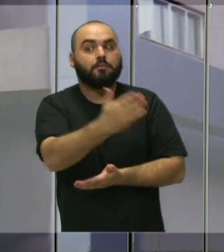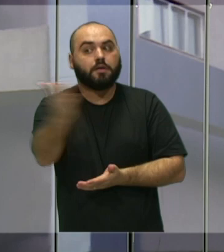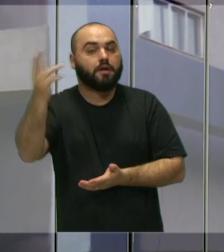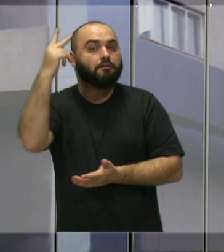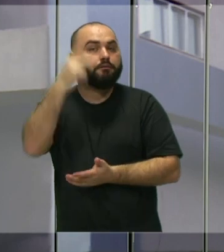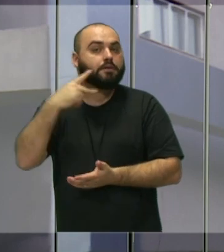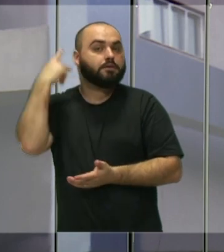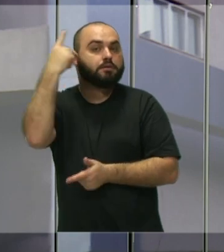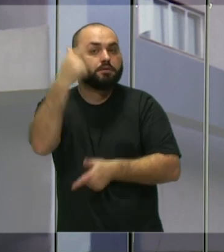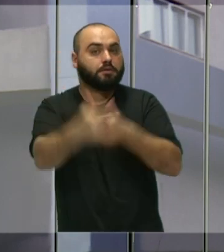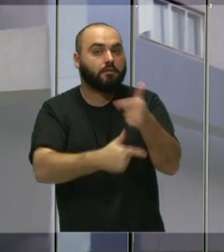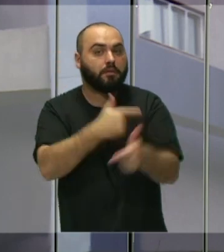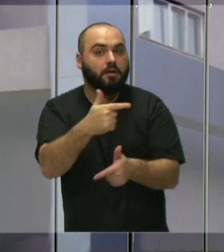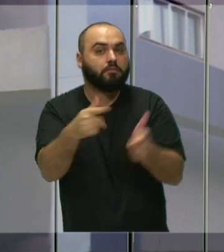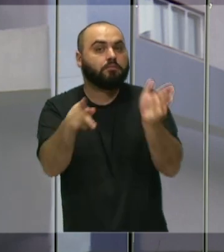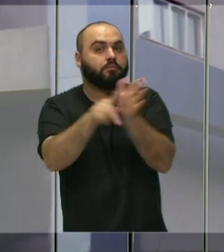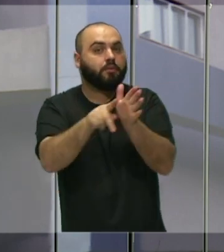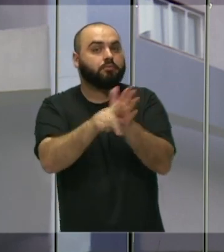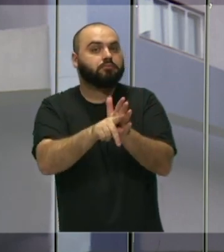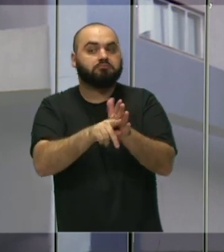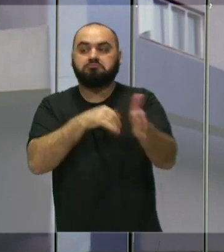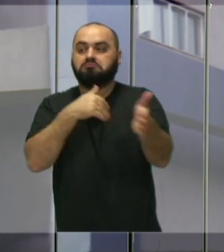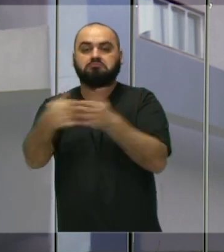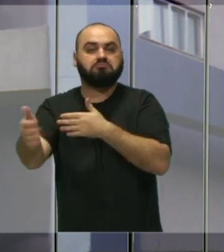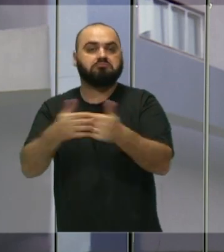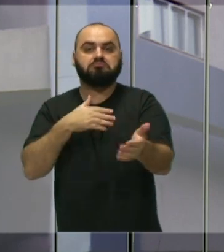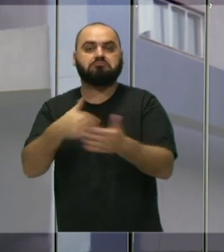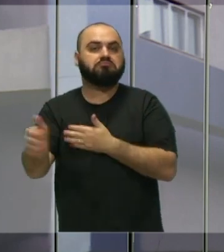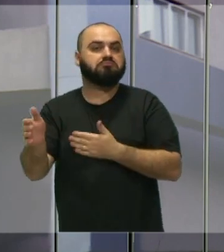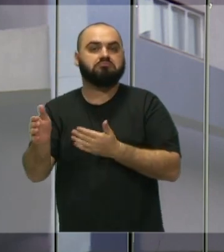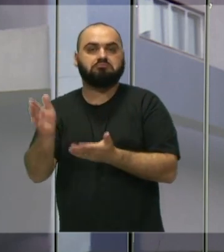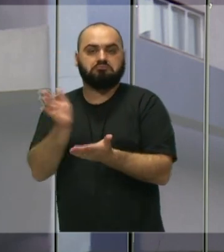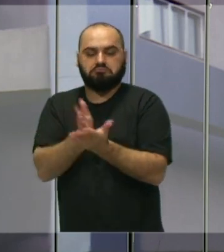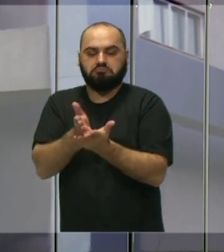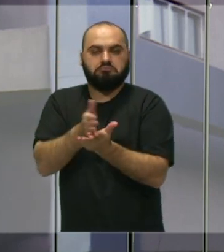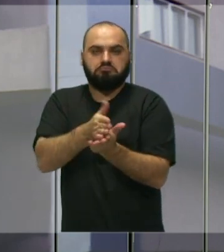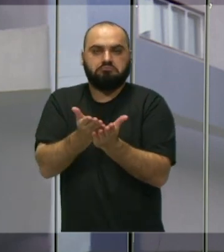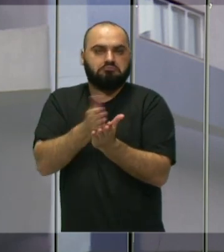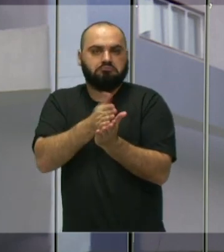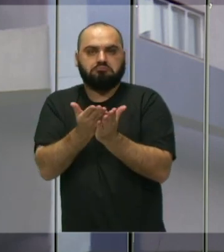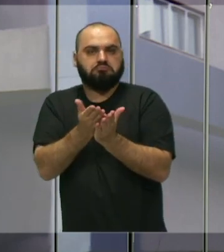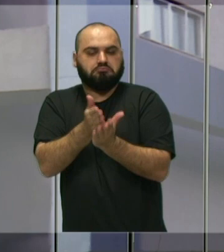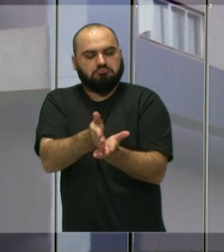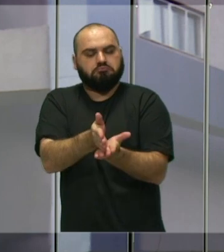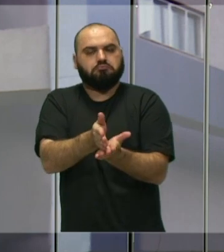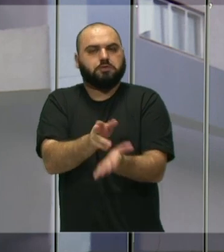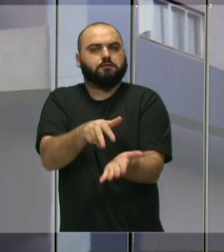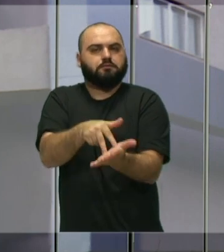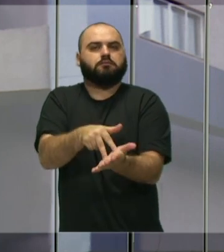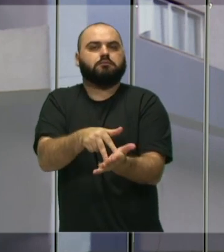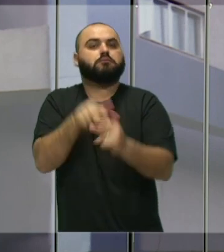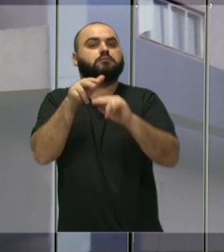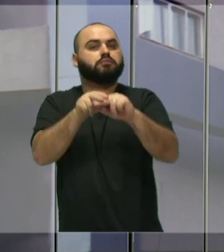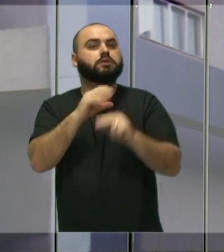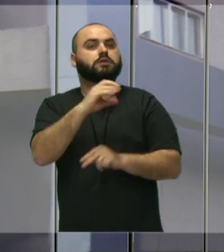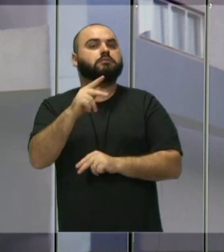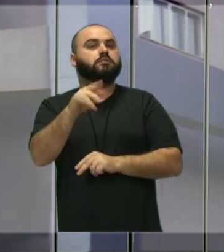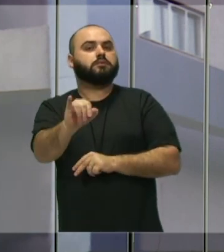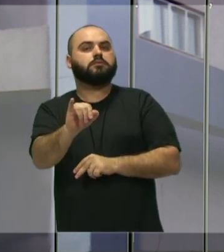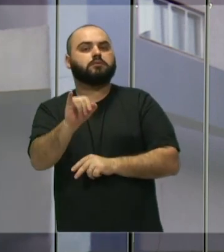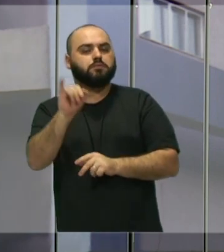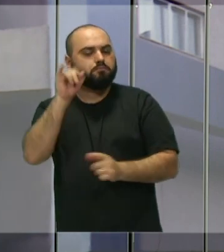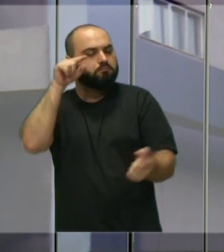vereadores atuem, ajam com isenção, com imparcialidade. E numa CPI é isso que a gente tem que buscar